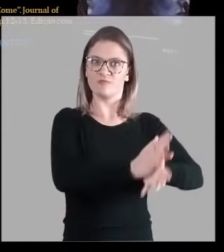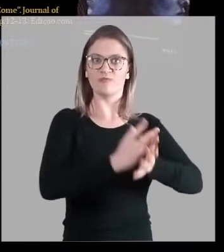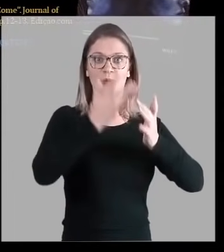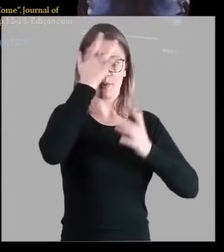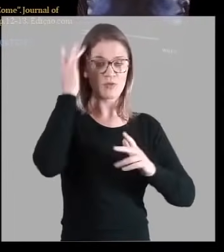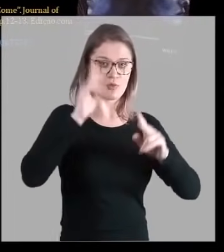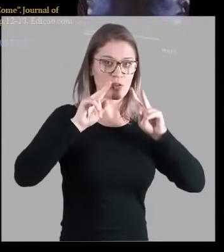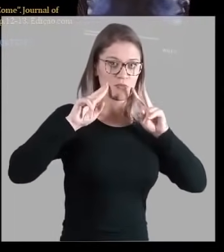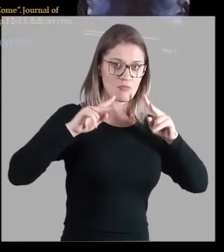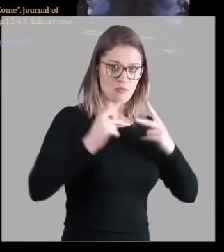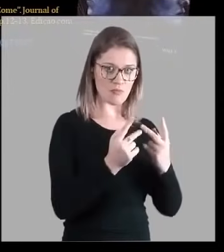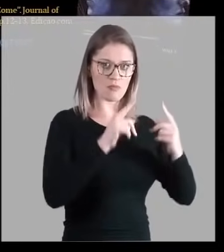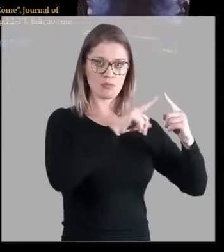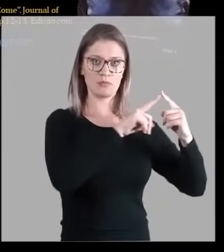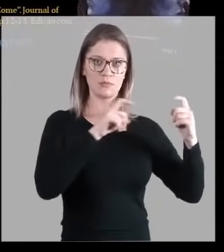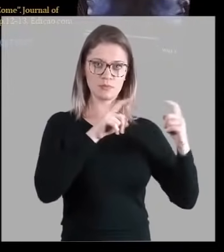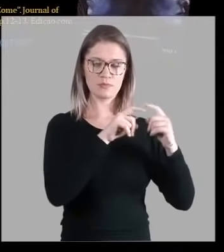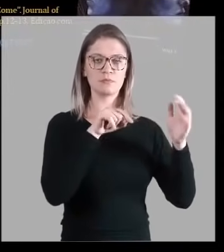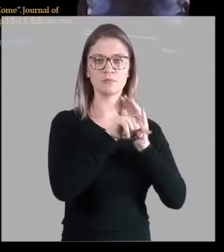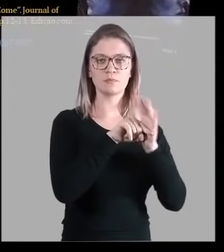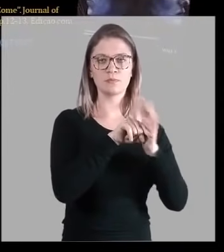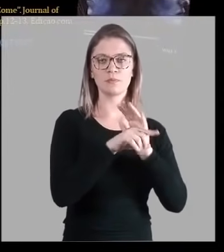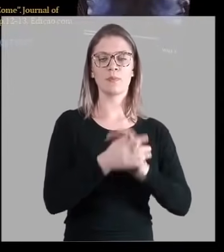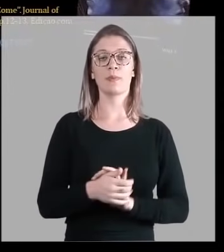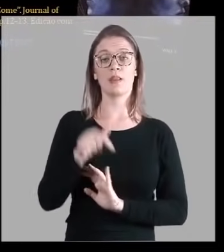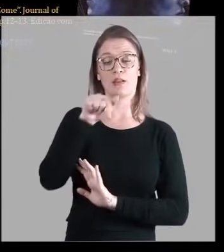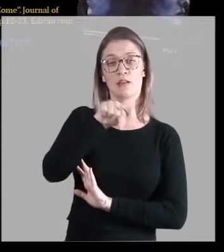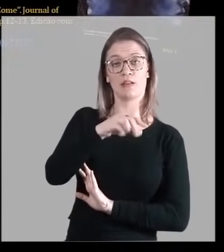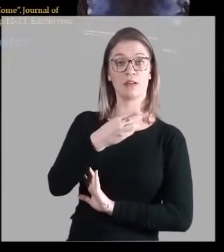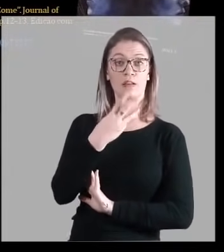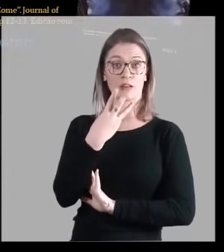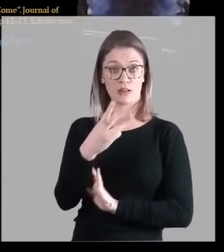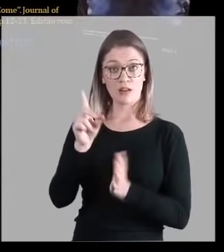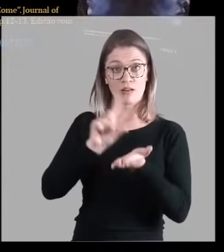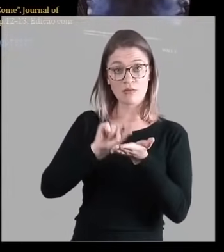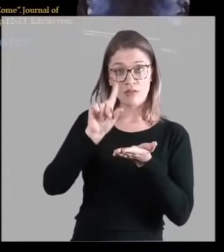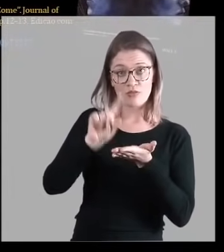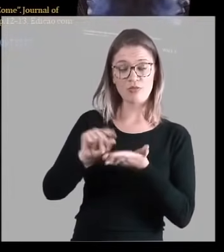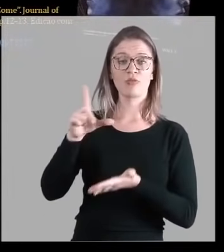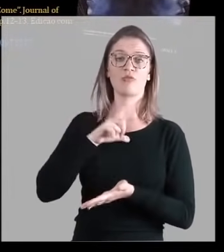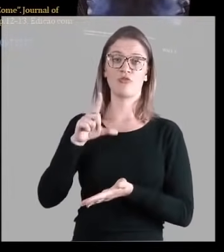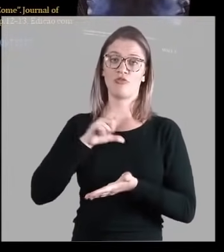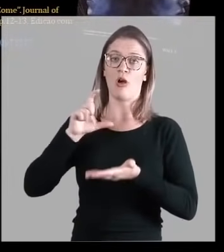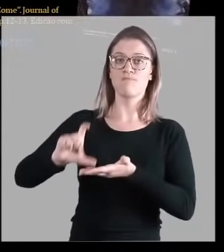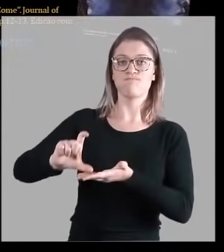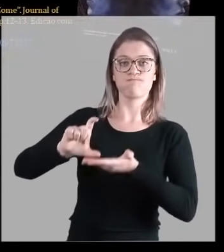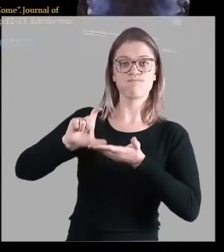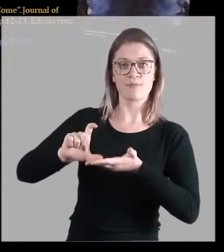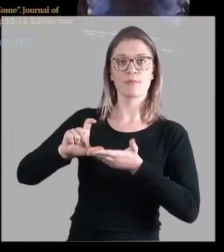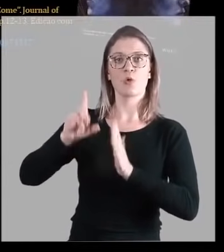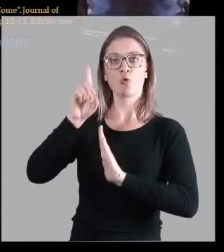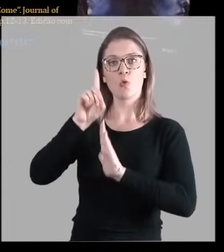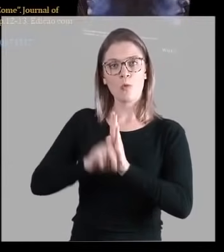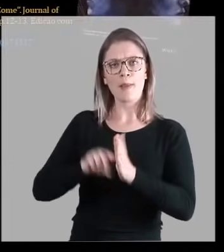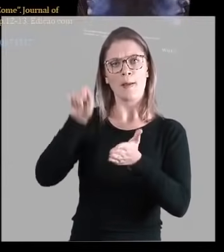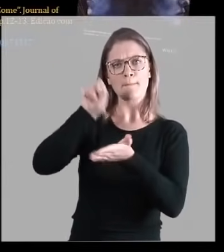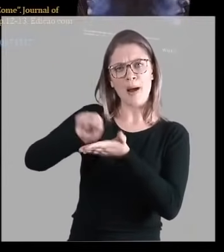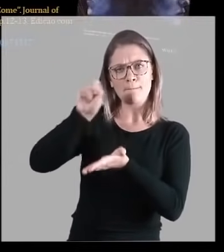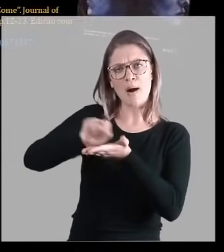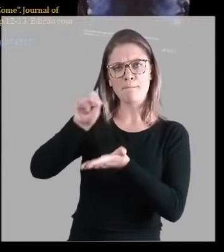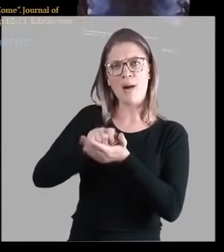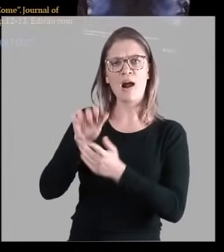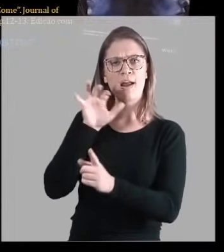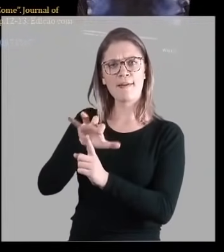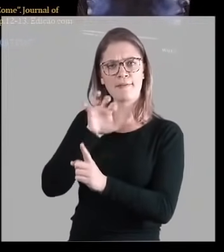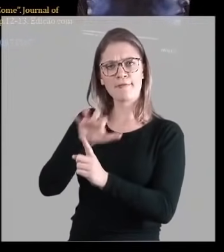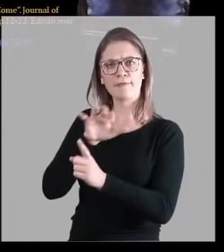o valor da pesquisa. Os 73 artigos expostos nesse volume documentam enfaticamente que as influências sexuais